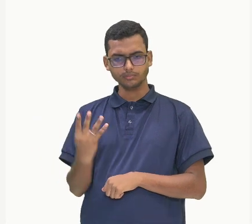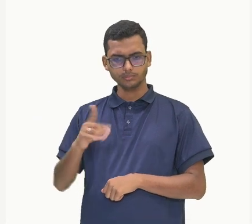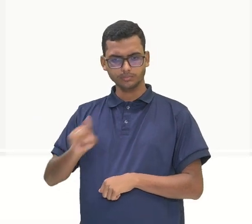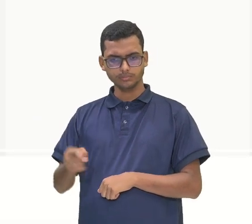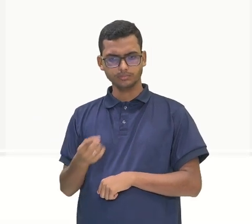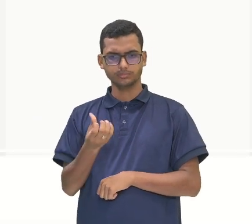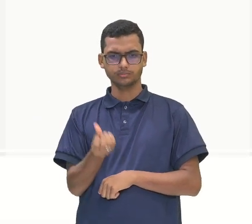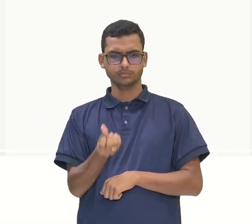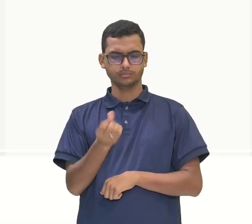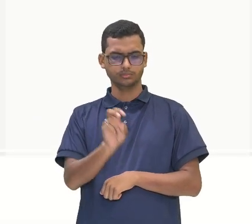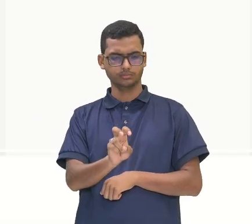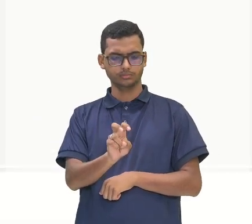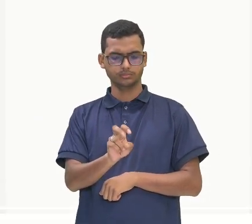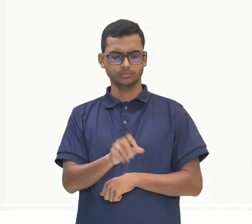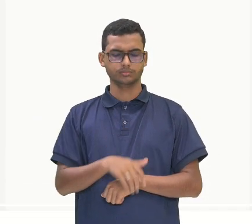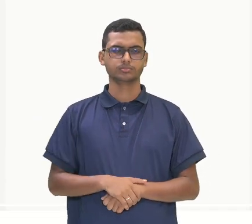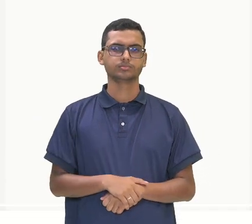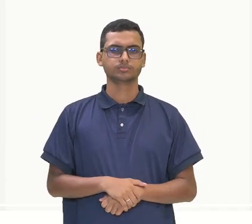24,65.